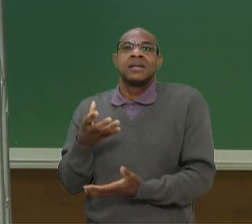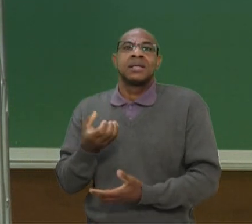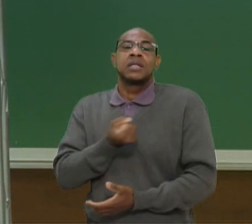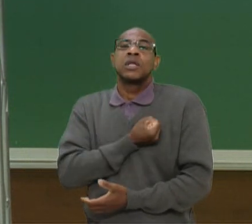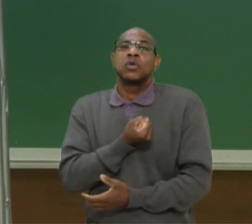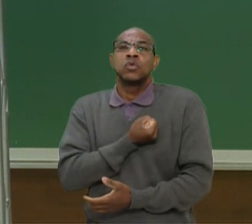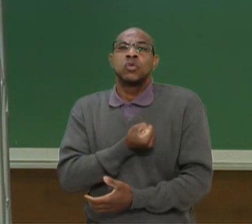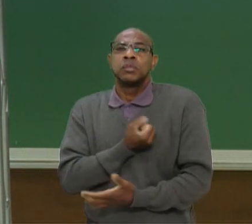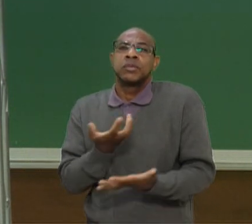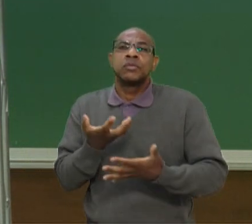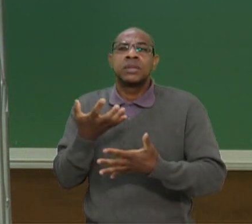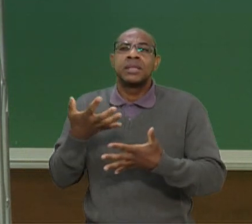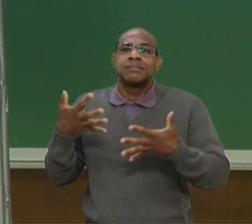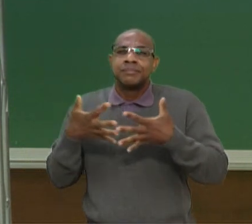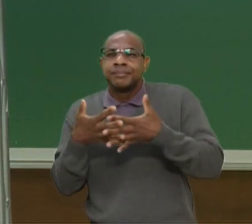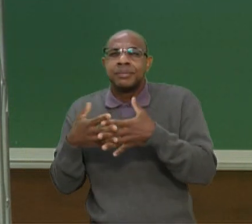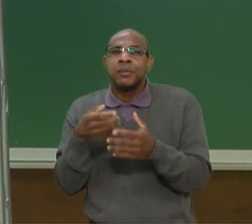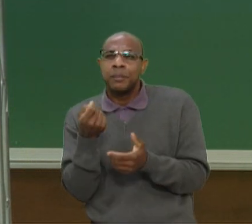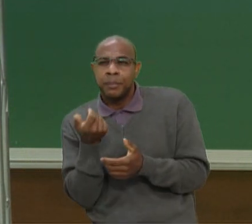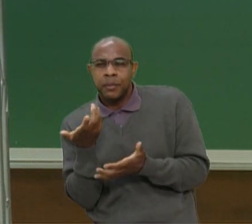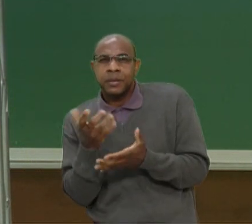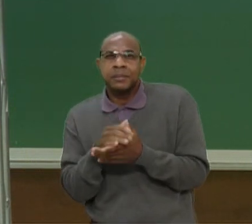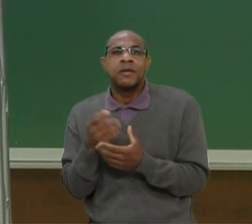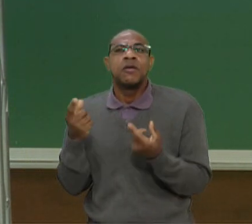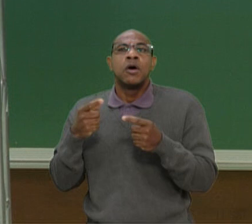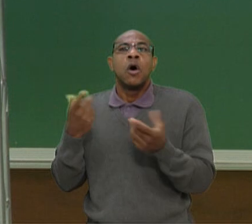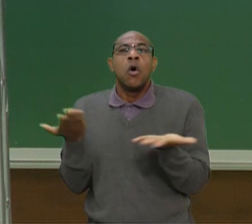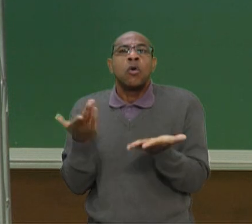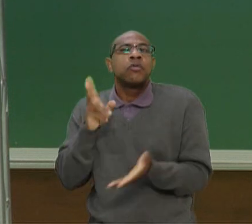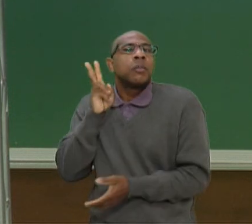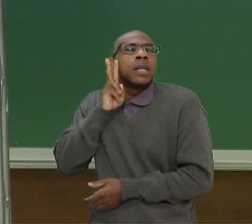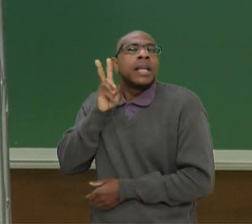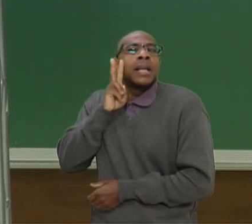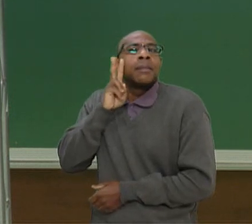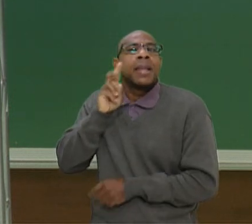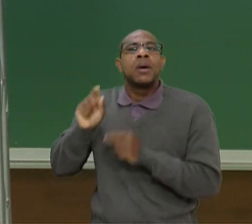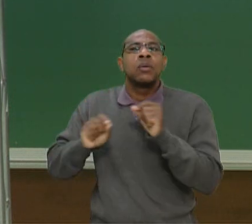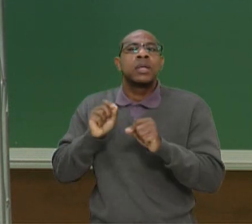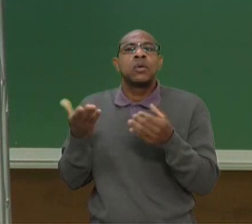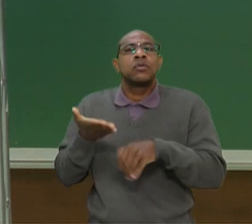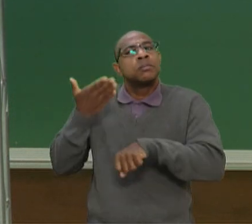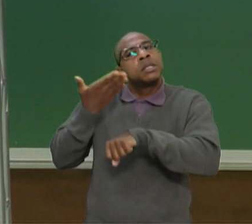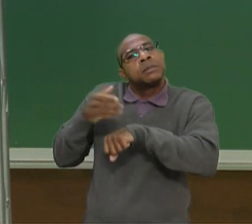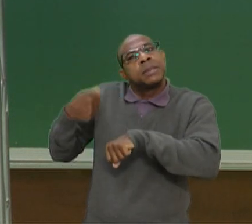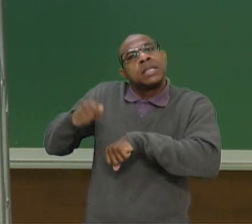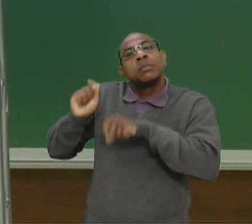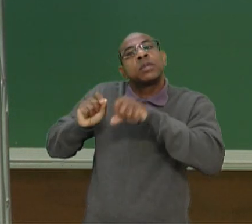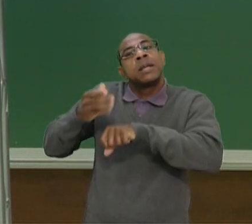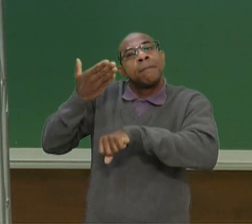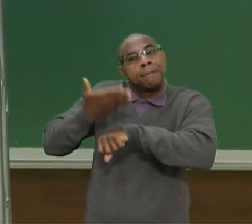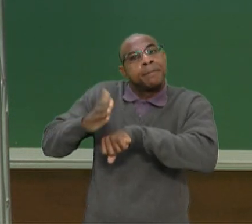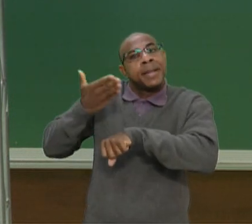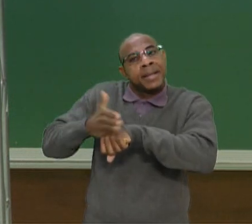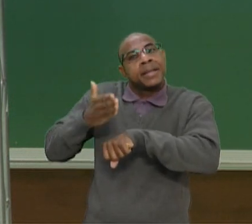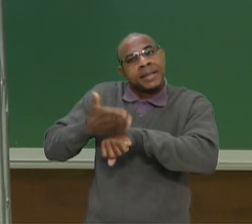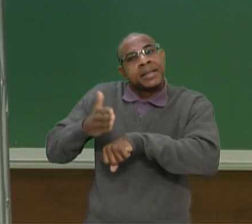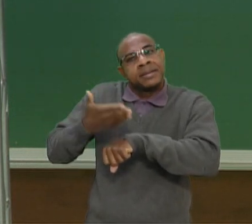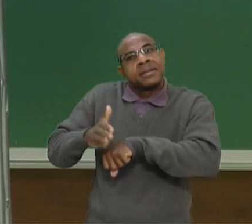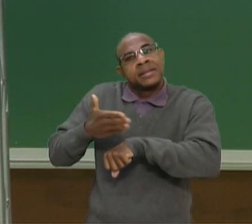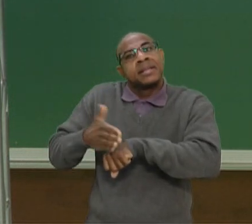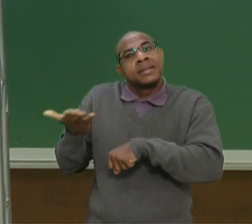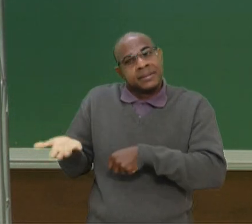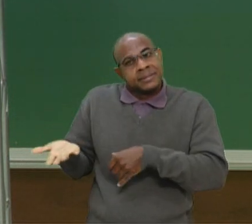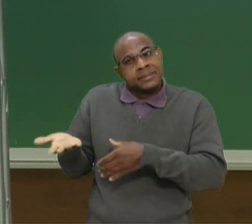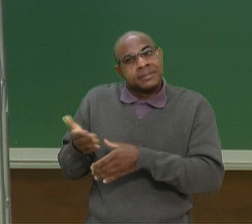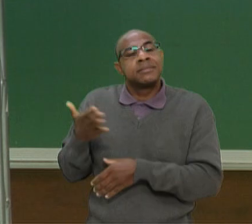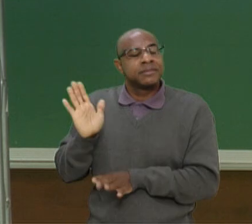sistematizar com alguns exercícios para fazer relembrar, porque a gente precisa praticar. A gente já sabe isso, o mantra de tantos